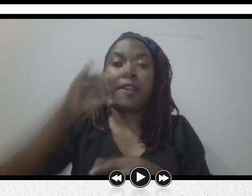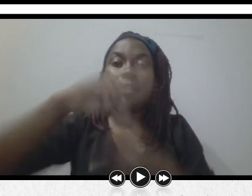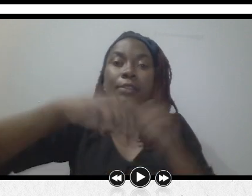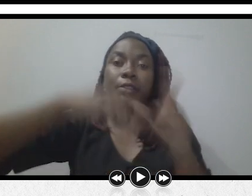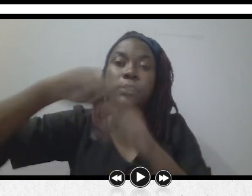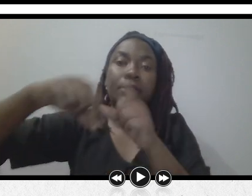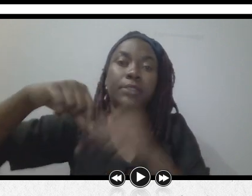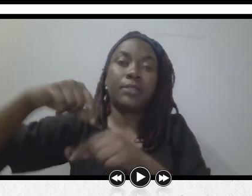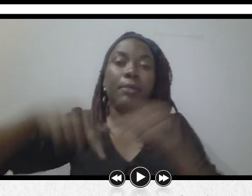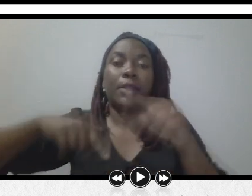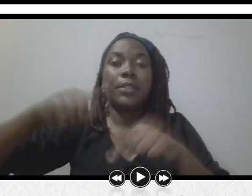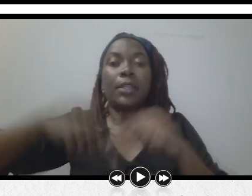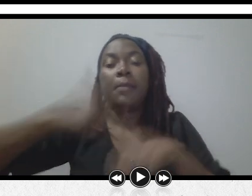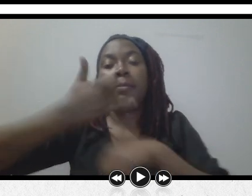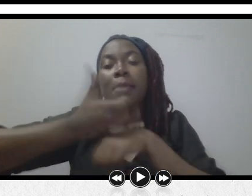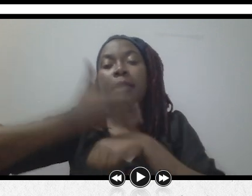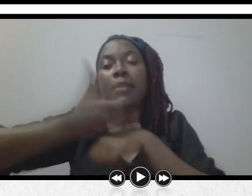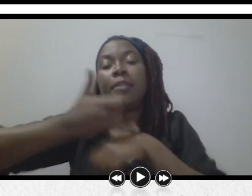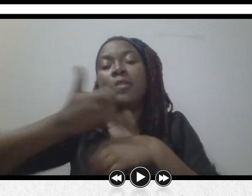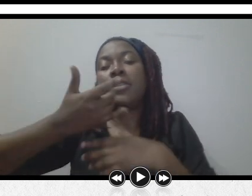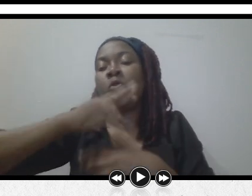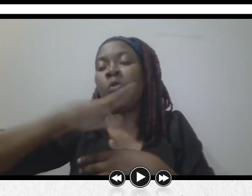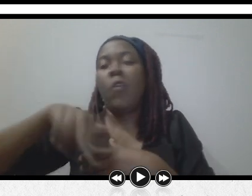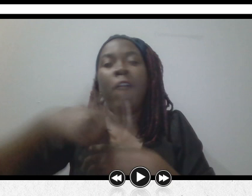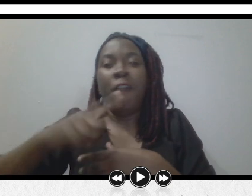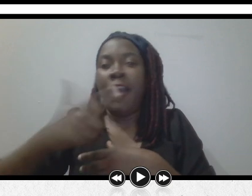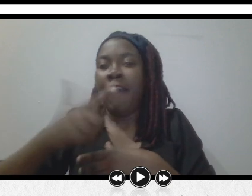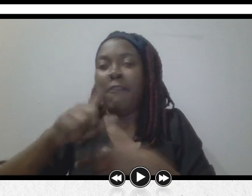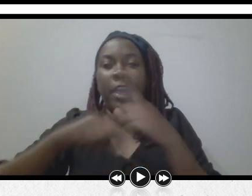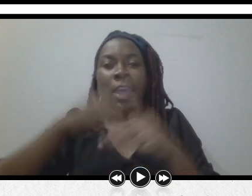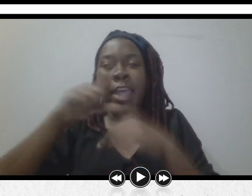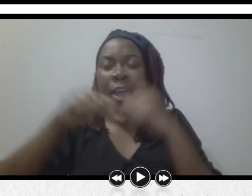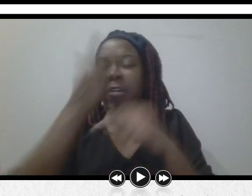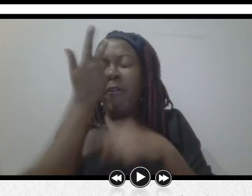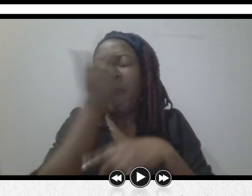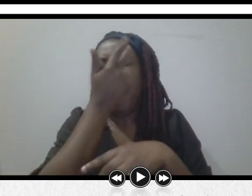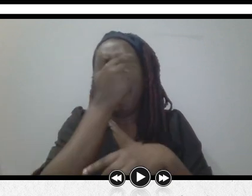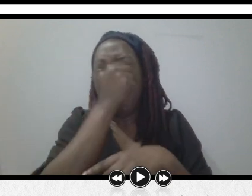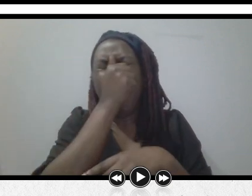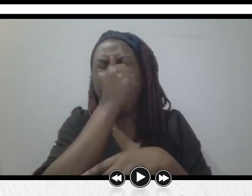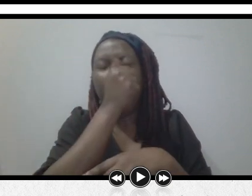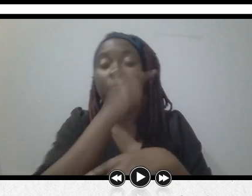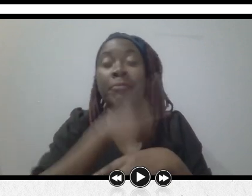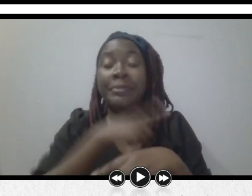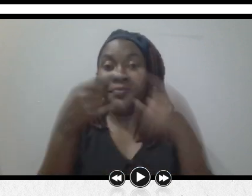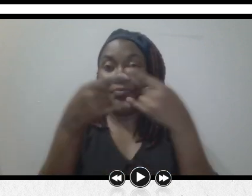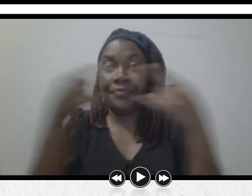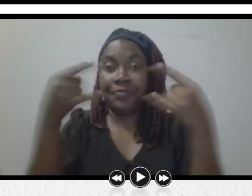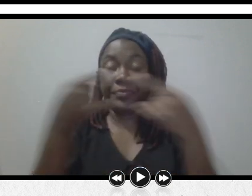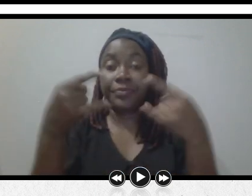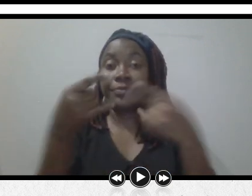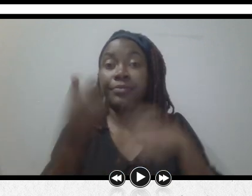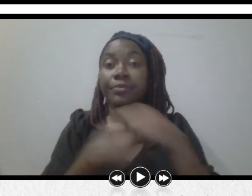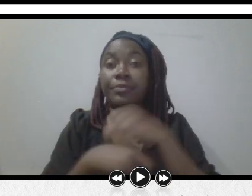no eletromagnetismo, ele vai ali triar os materiais, os metais. Então, não vai haver uma triagem manual dos